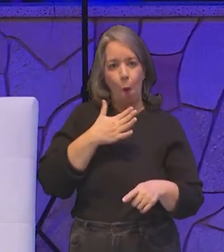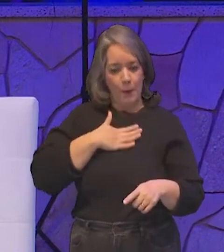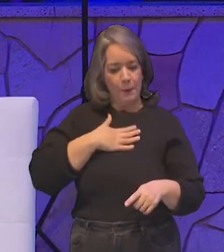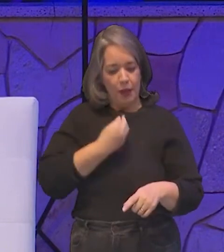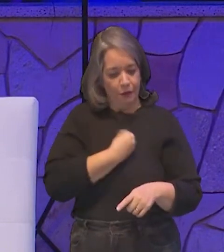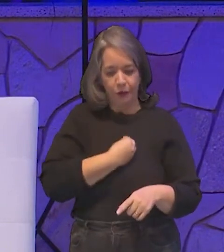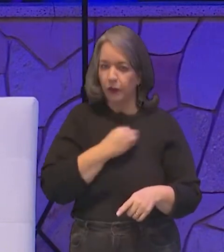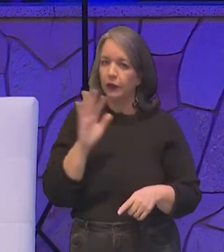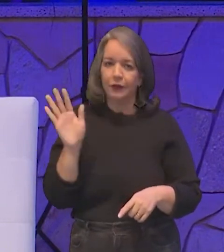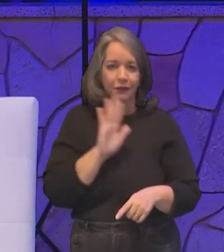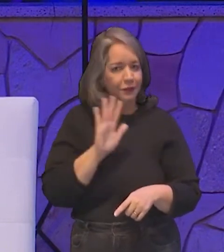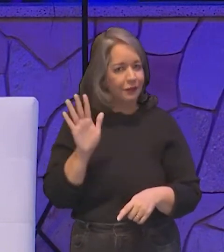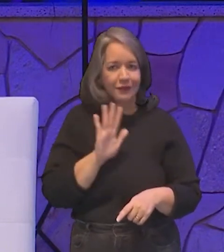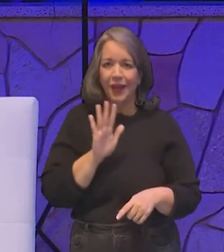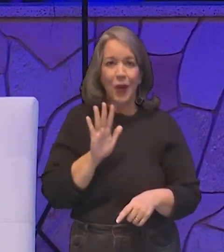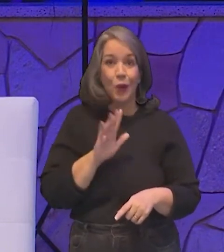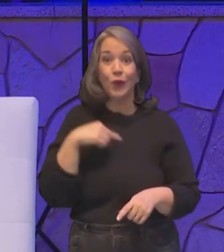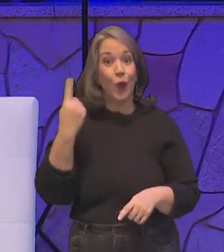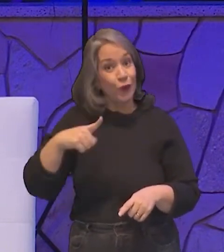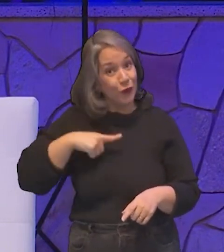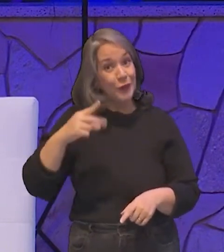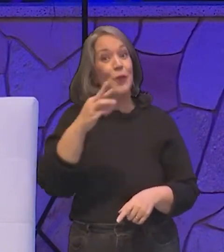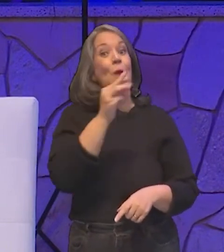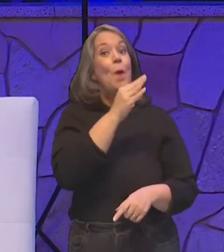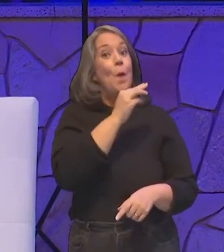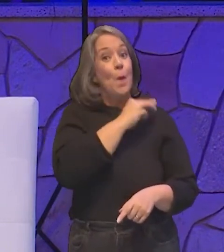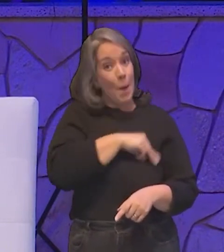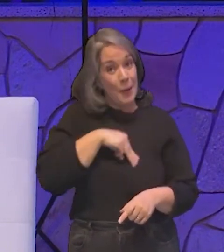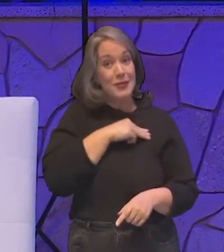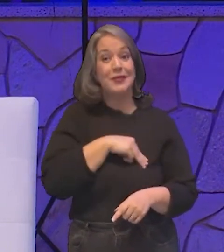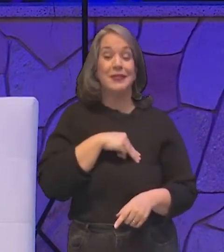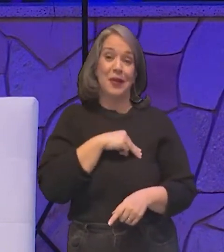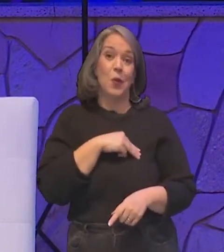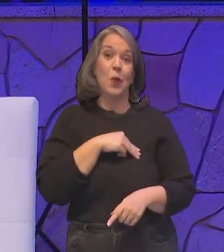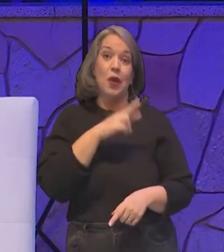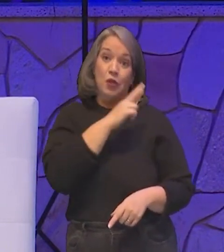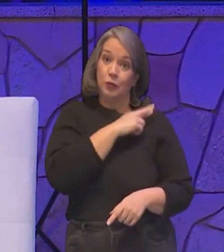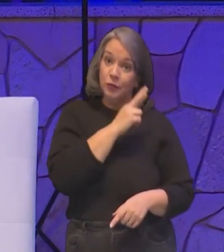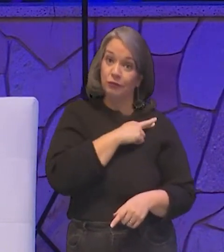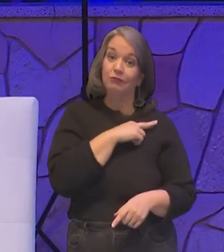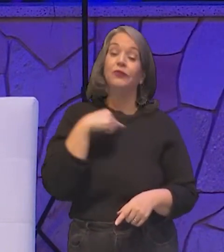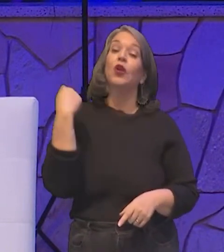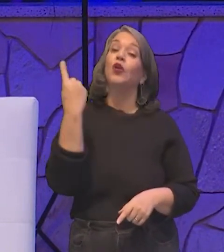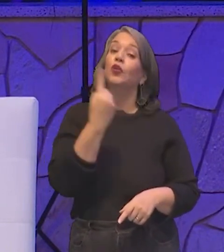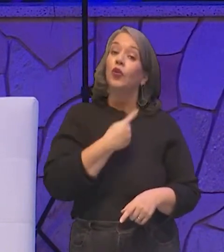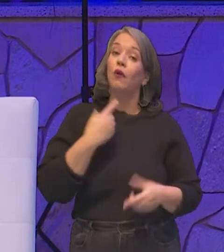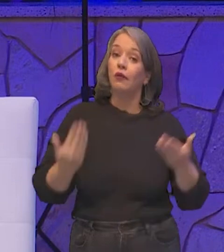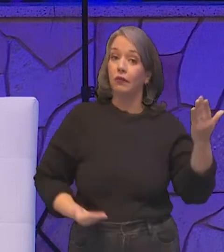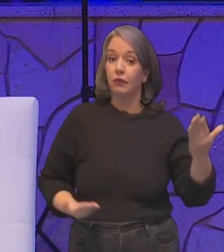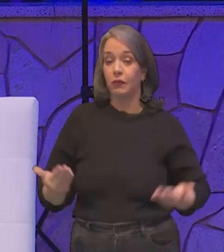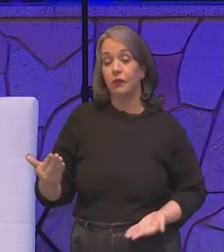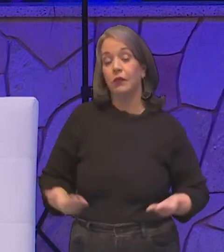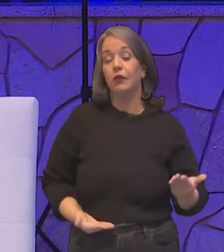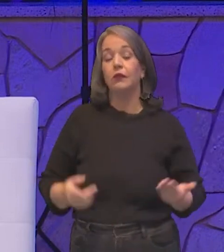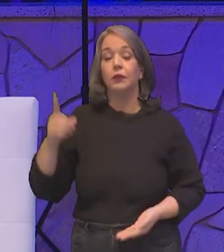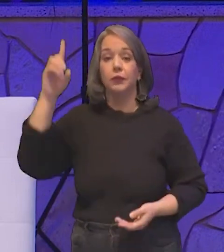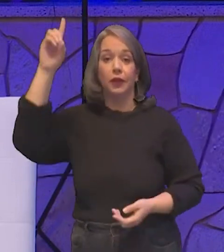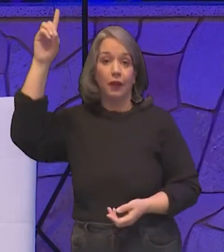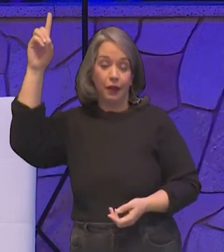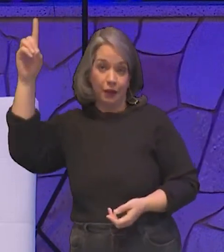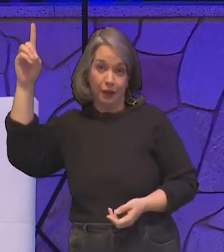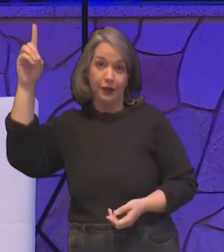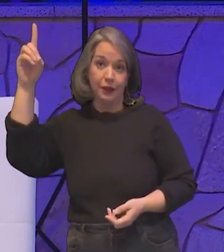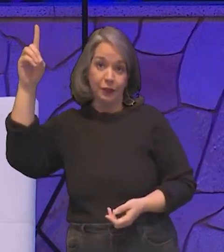do reino de Deus, porque Jesus disse: quando amamos o nosso próximo, nós somos reconhecidos como